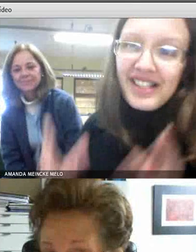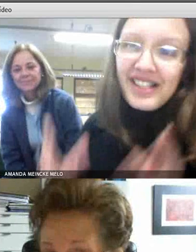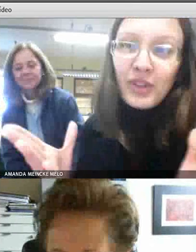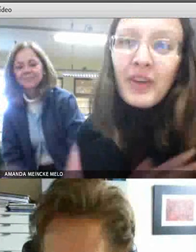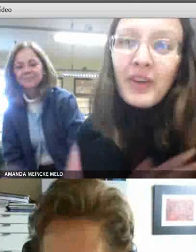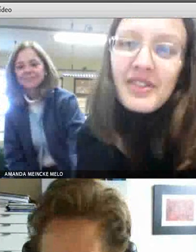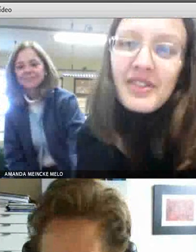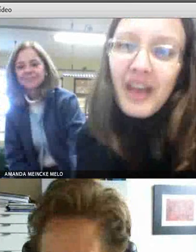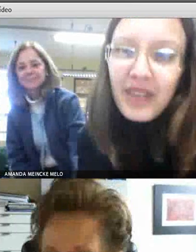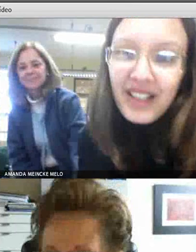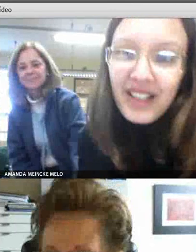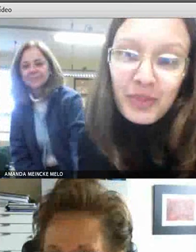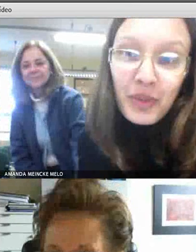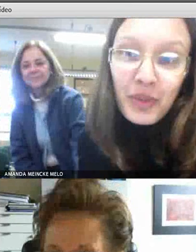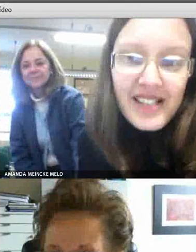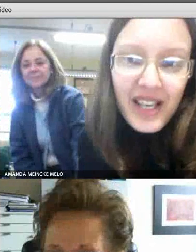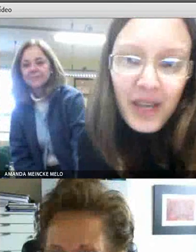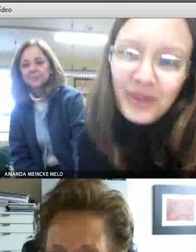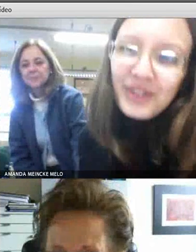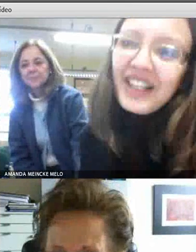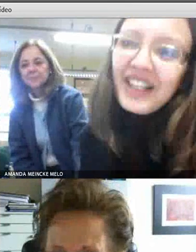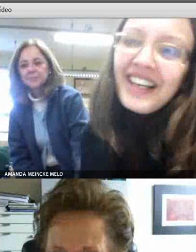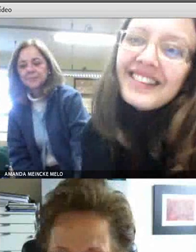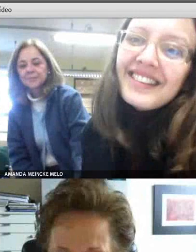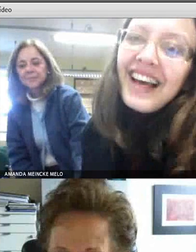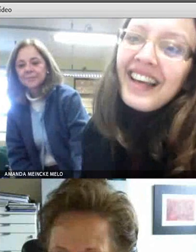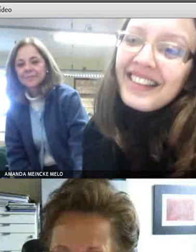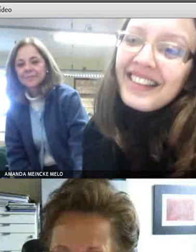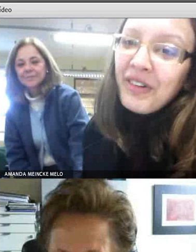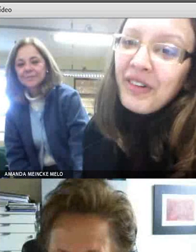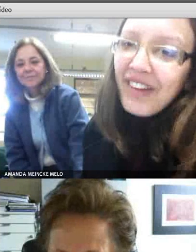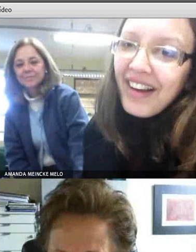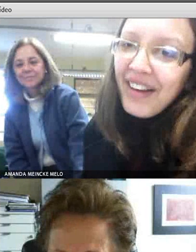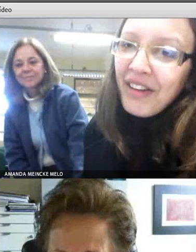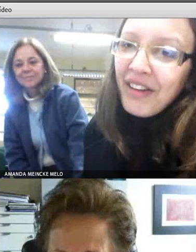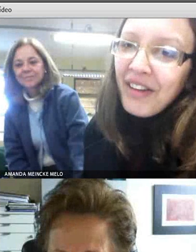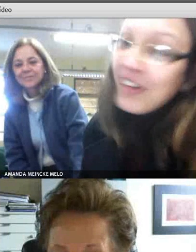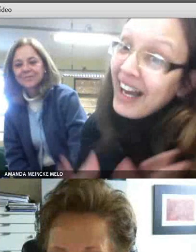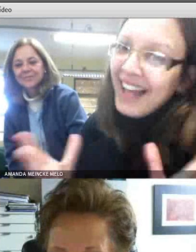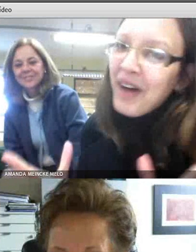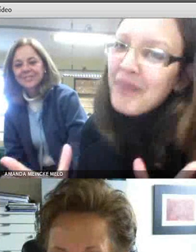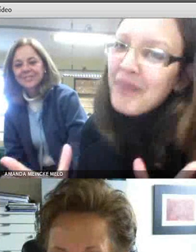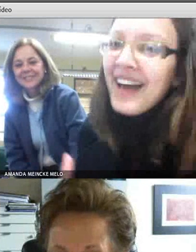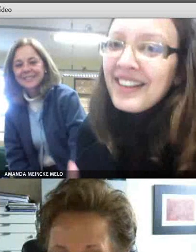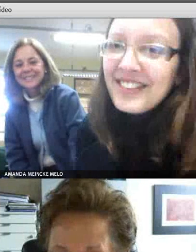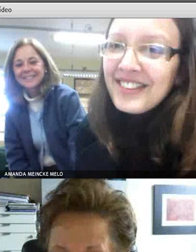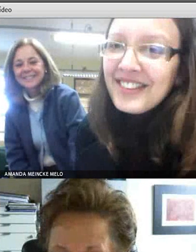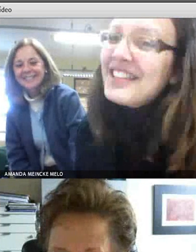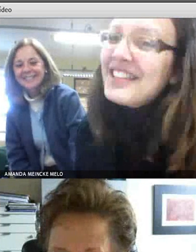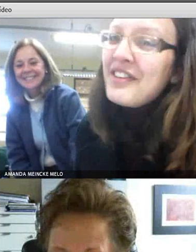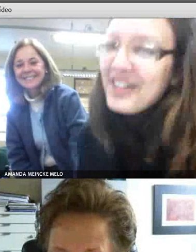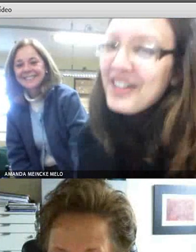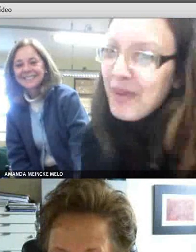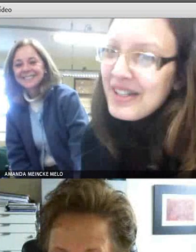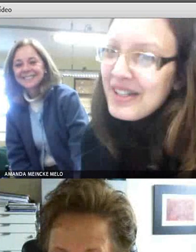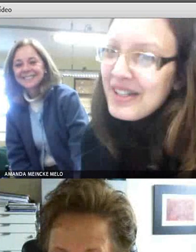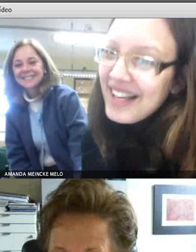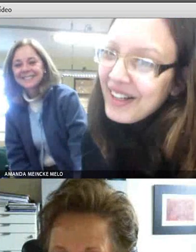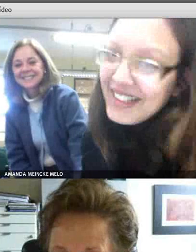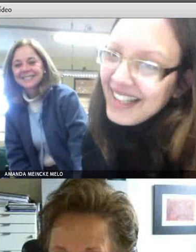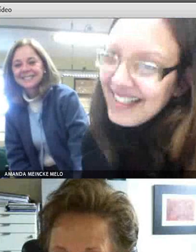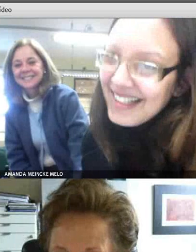recurso podemos abrir a outros municípios. Não, né, então, fica o canal aberto. Se tiveres